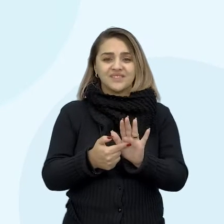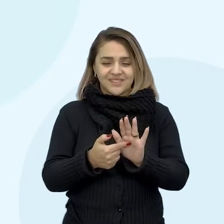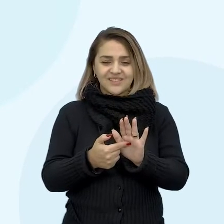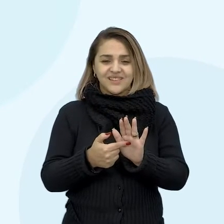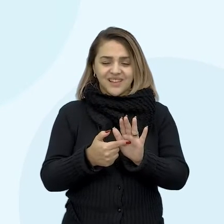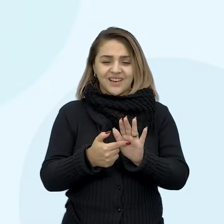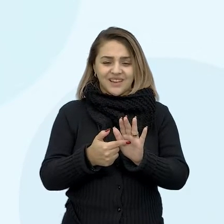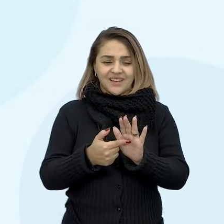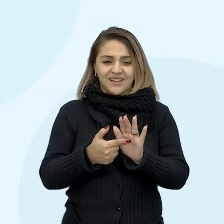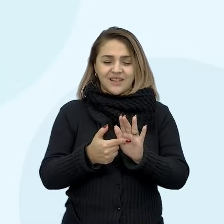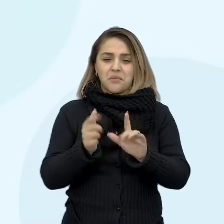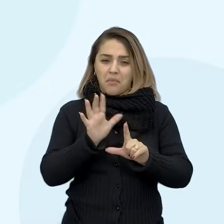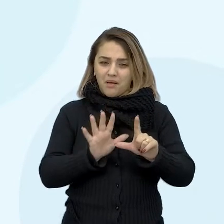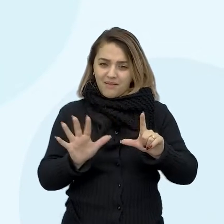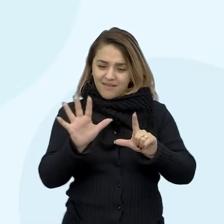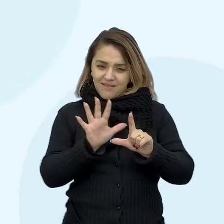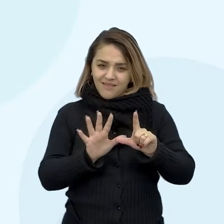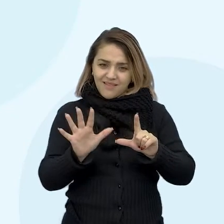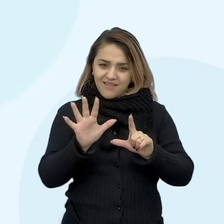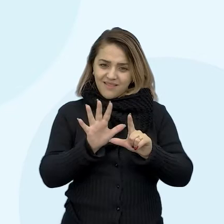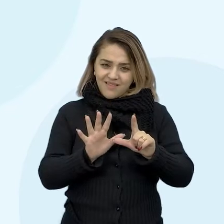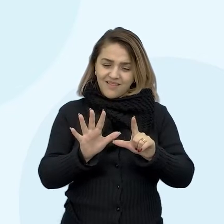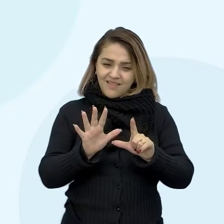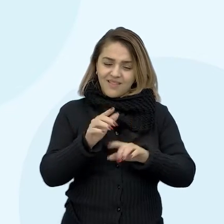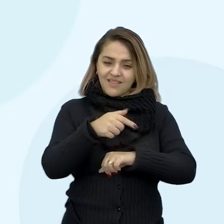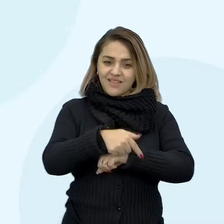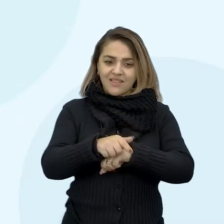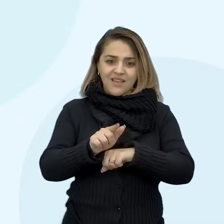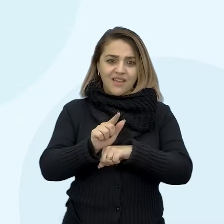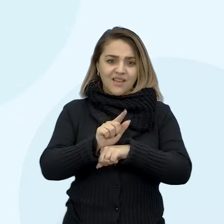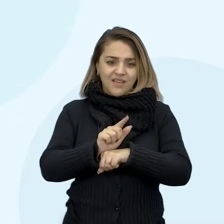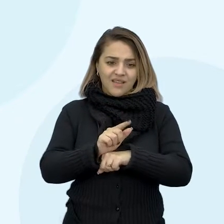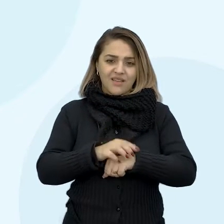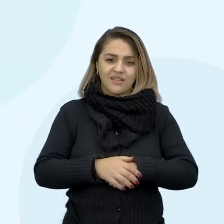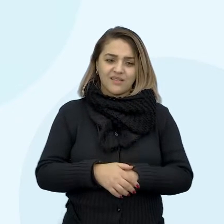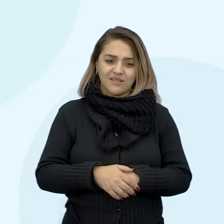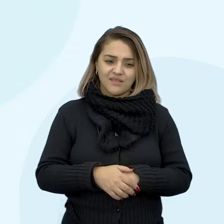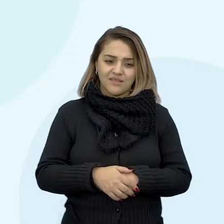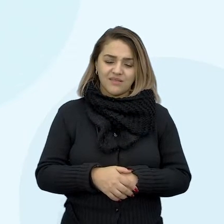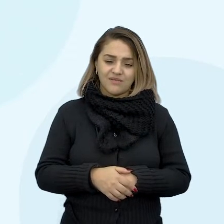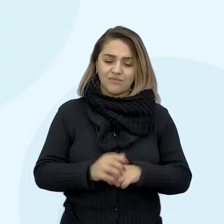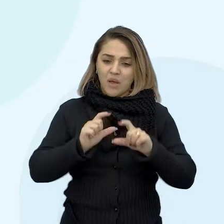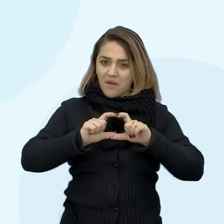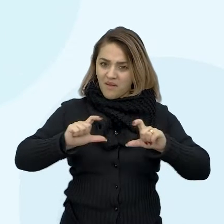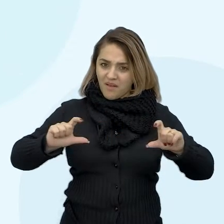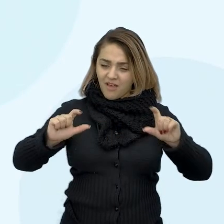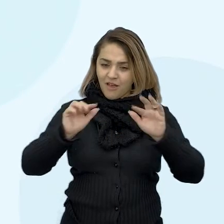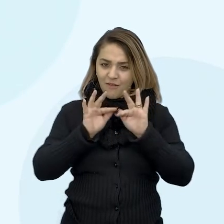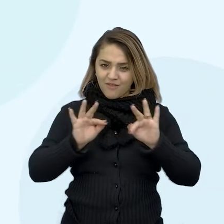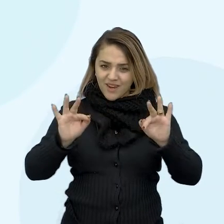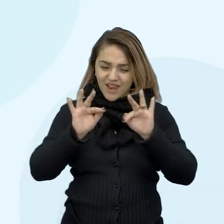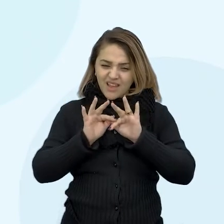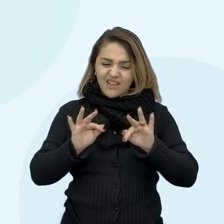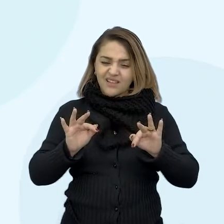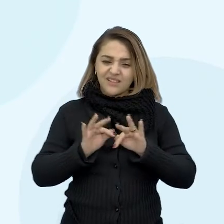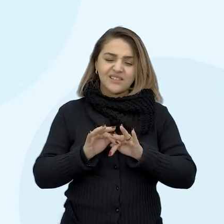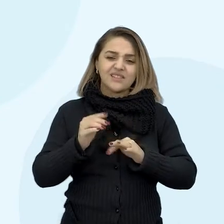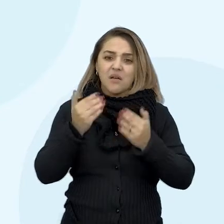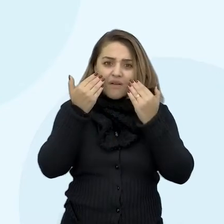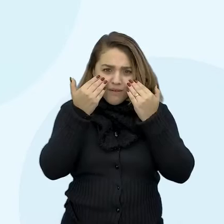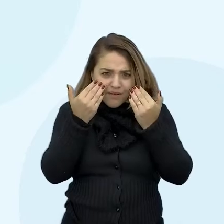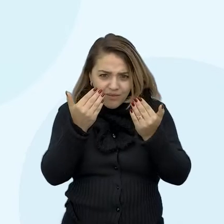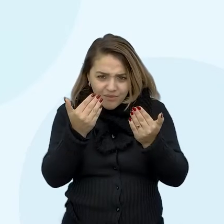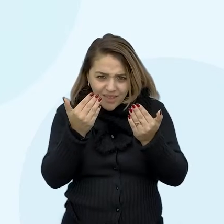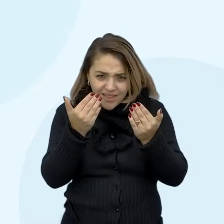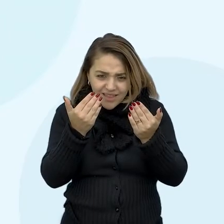muito legal o slogan dessa ONG. Não julgue pela casca. Tudo fresco e